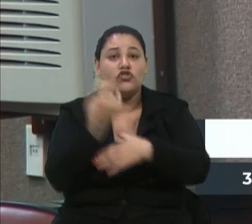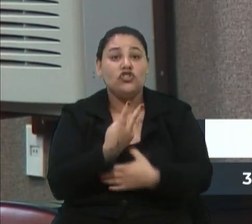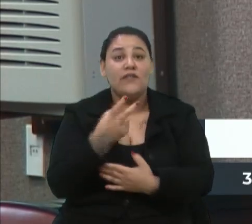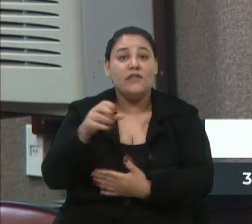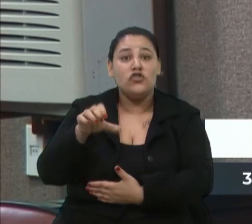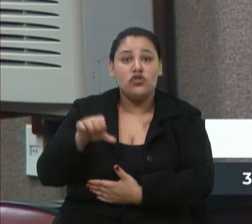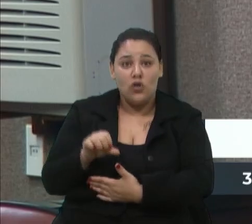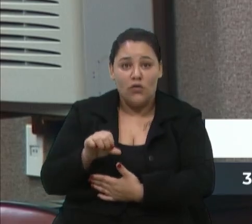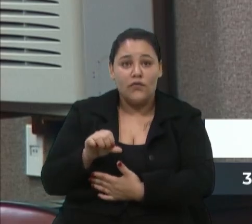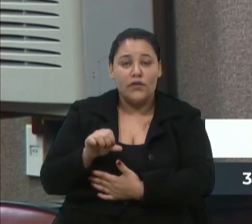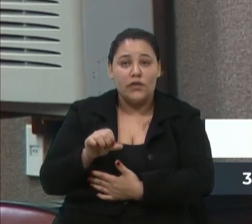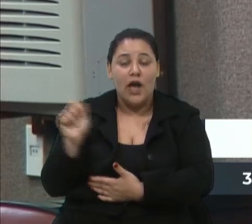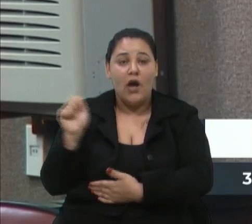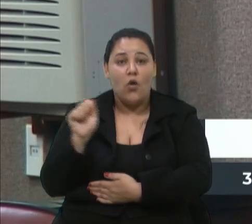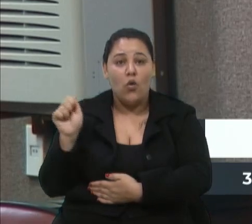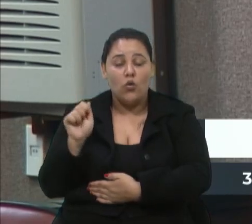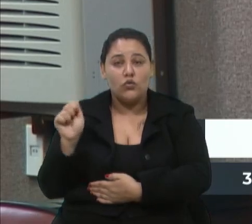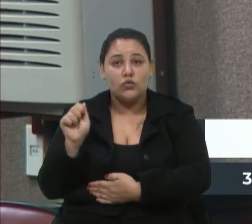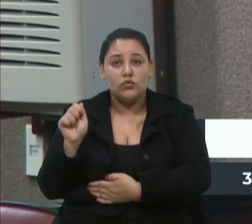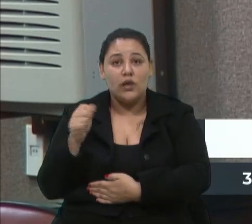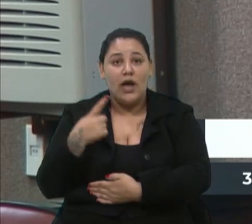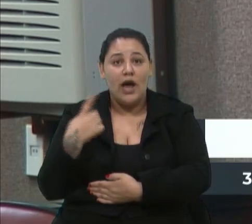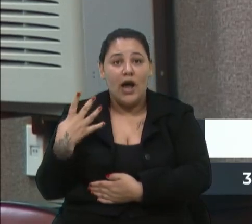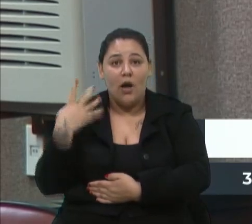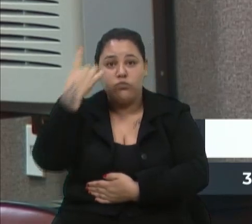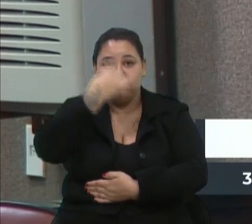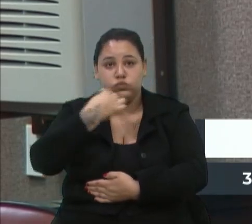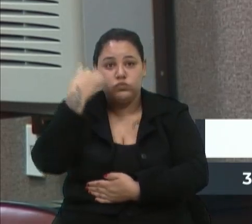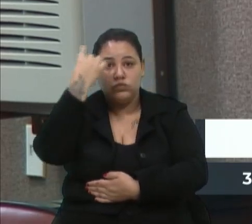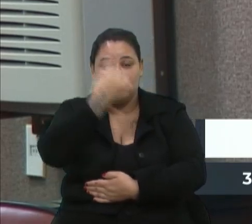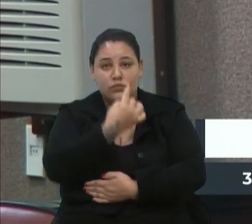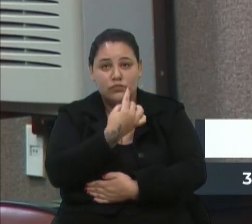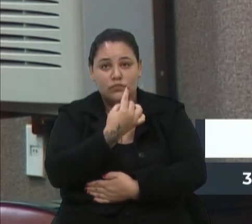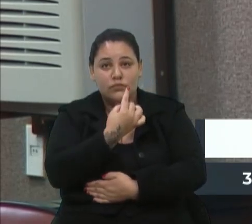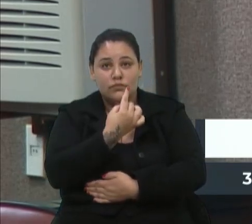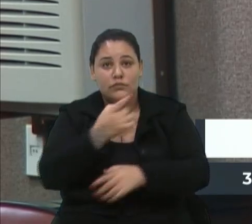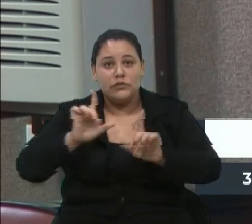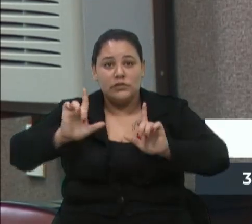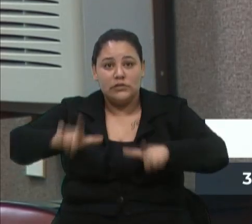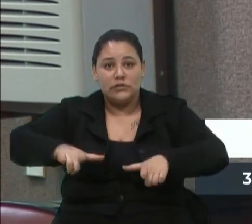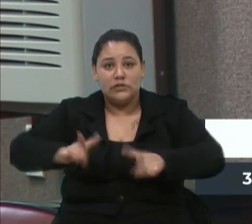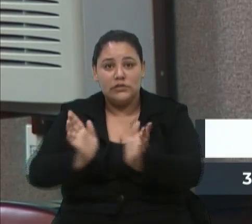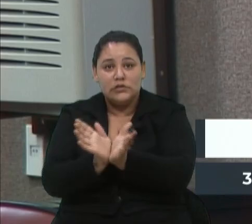29 de agosto, às 14 horas, na sala das